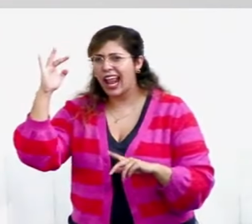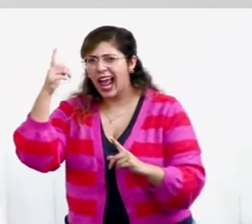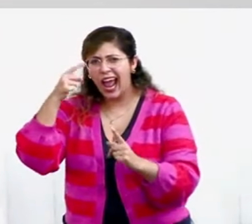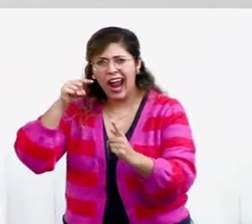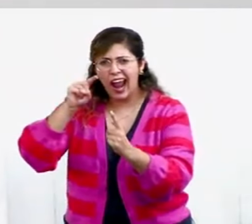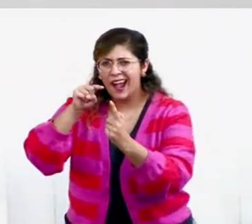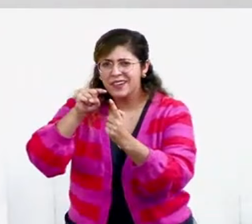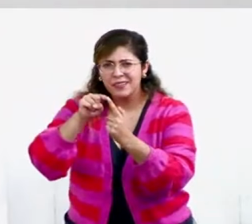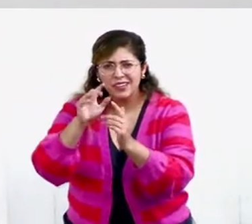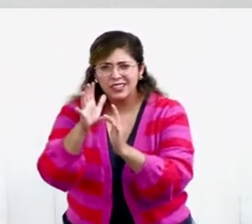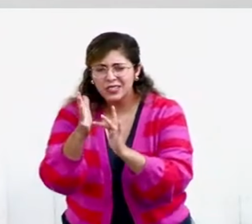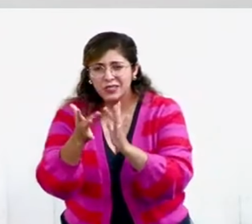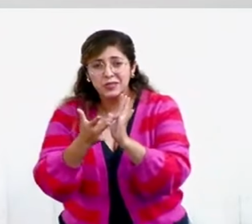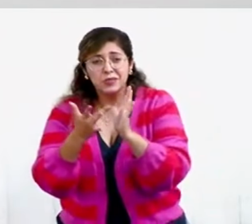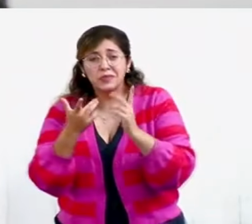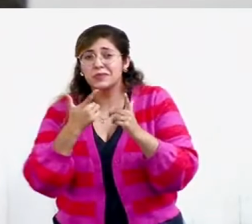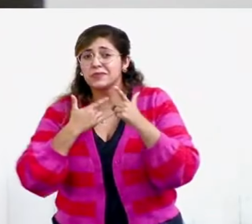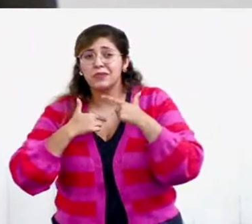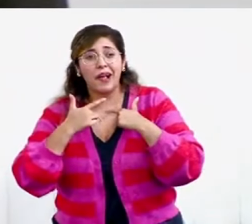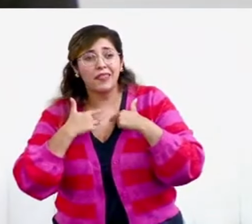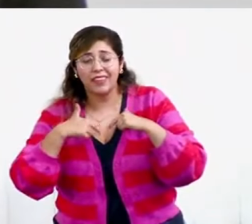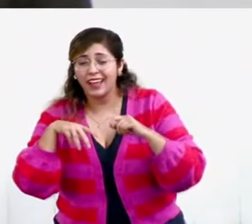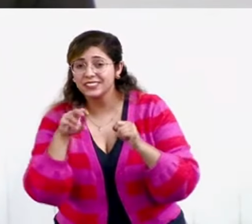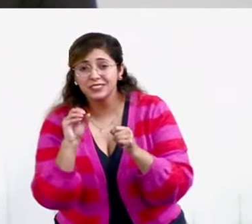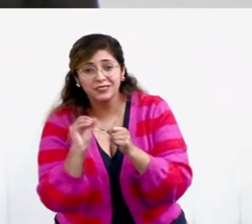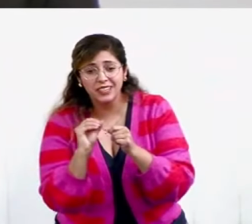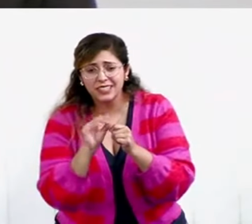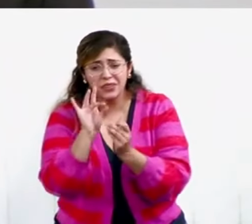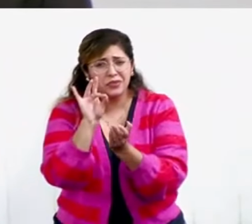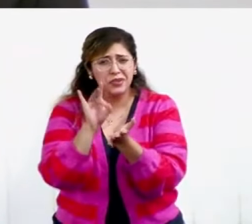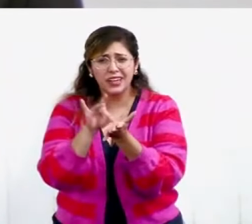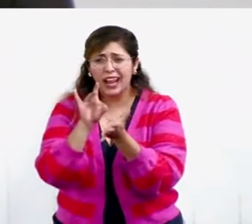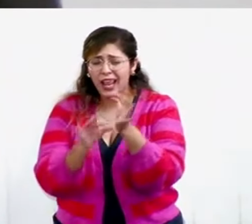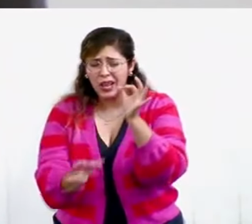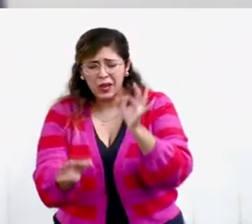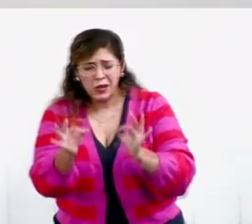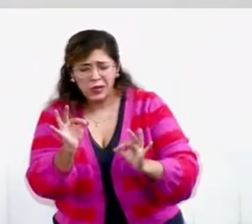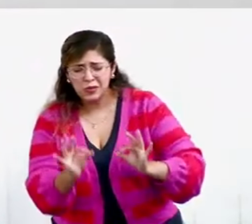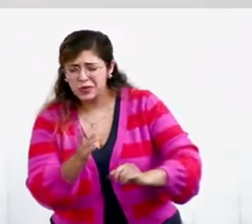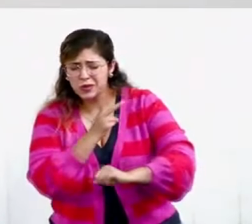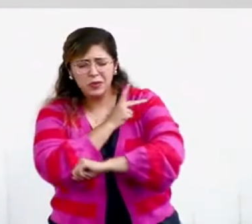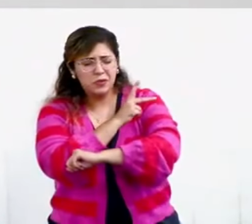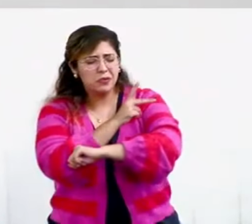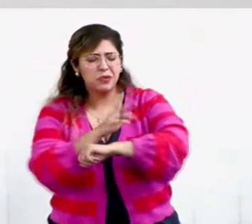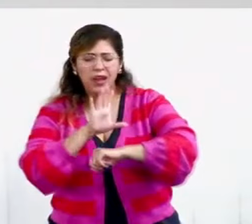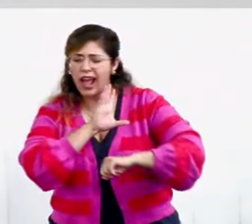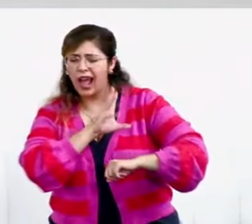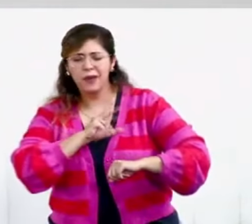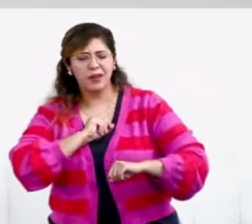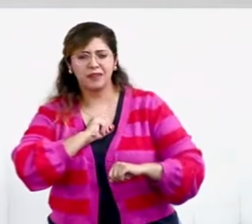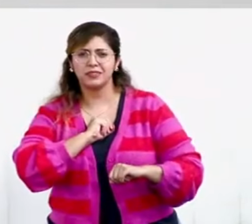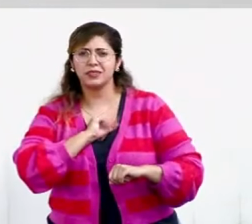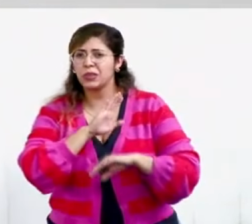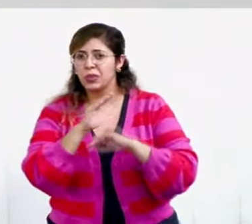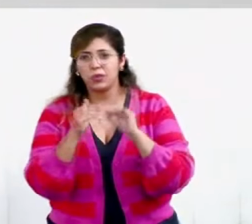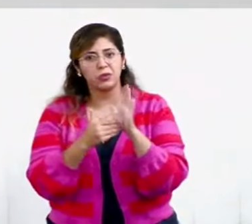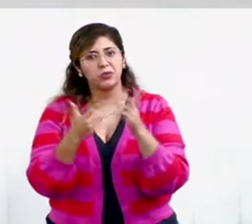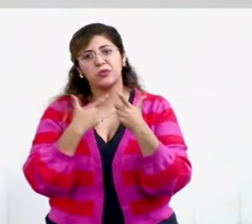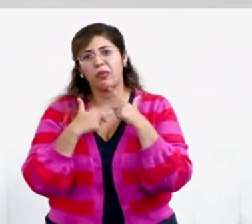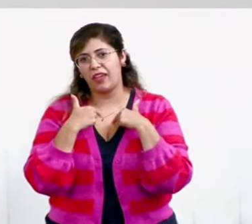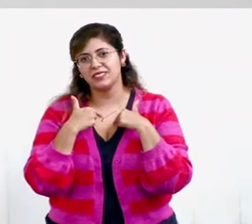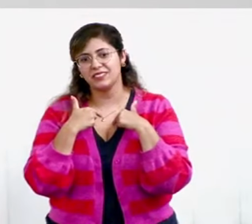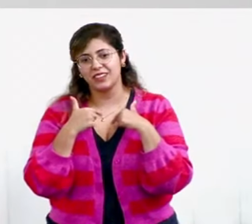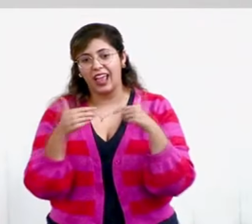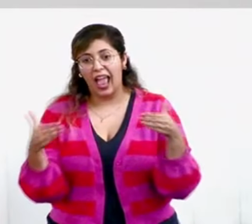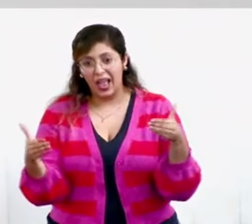para desejar aquilo que é verdadeiro, puro, justo, amável, de boa fama, como Paulo diz em Filipenses 4:8.